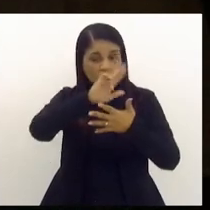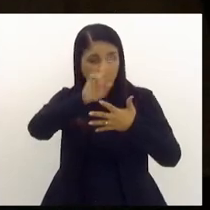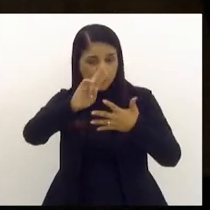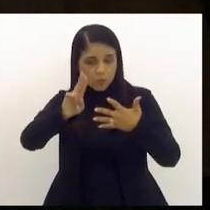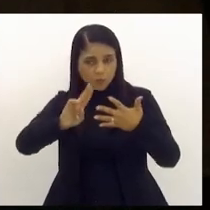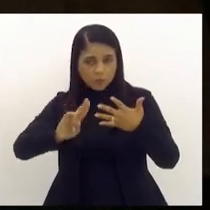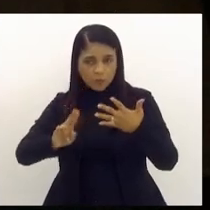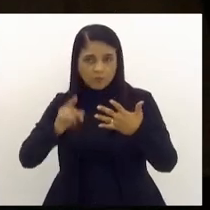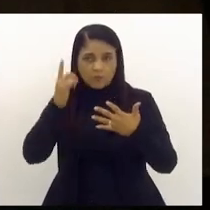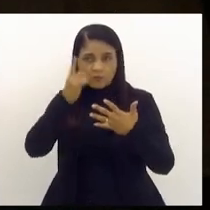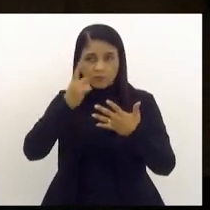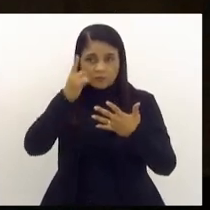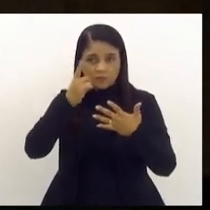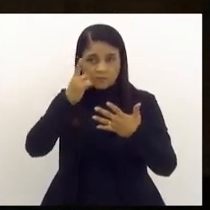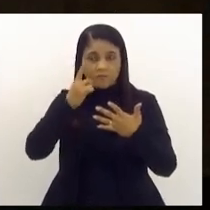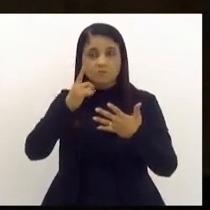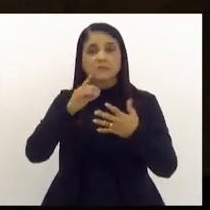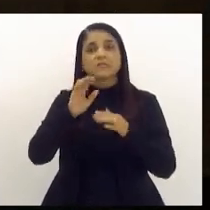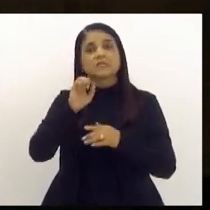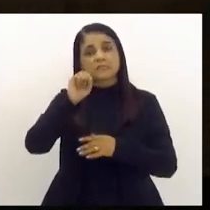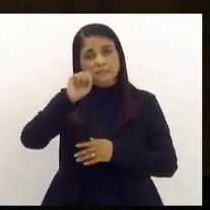governo orienta a votação sim.